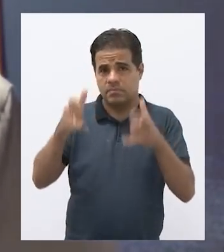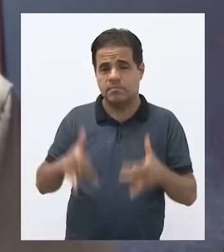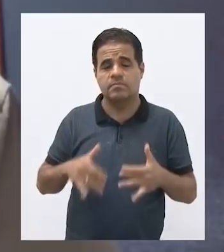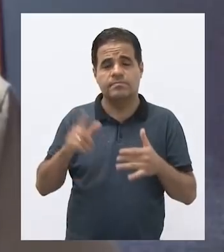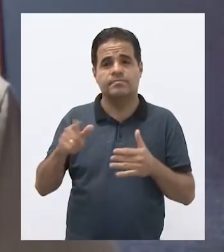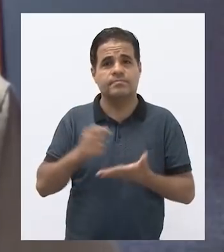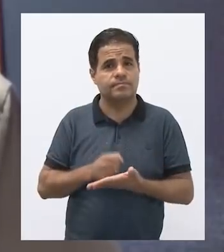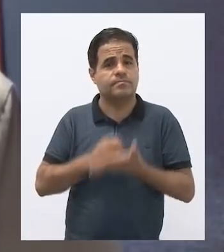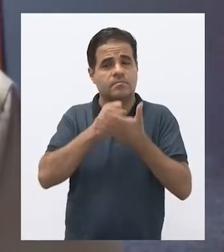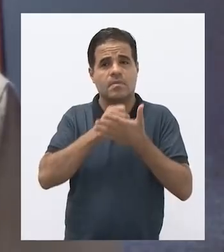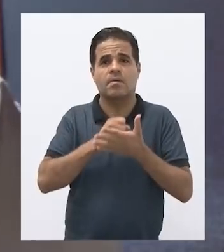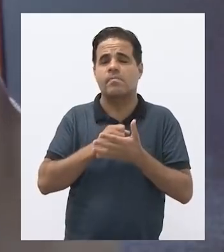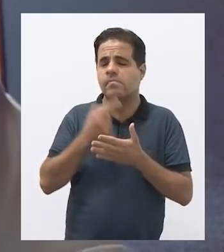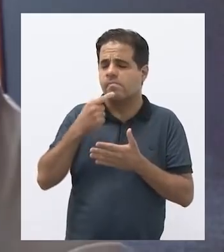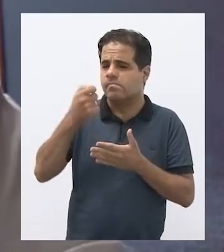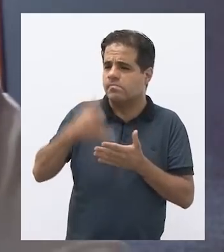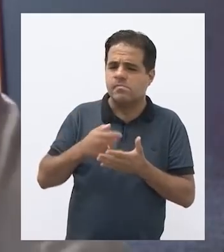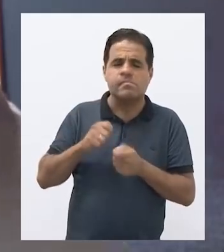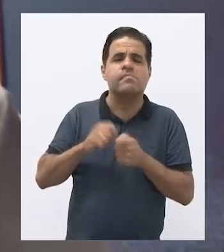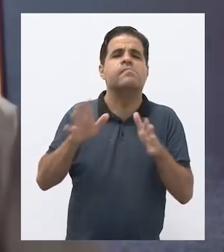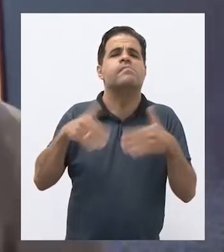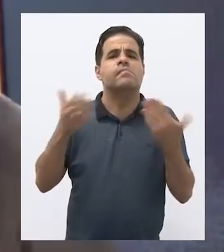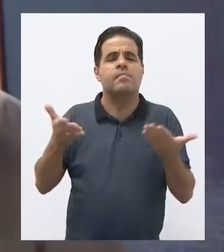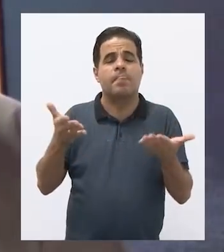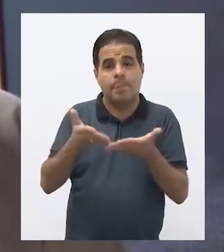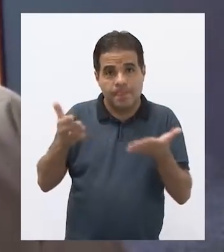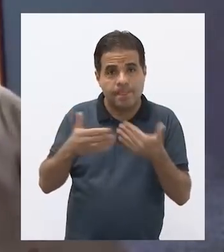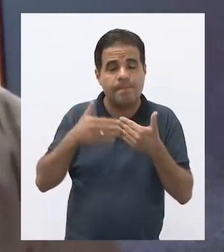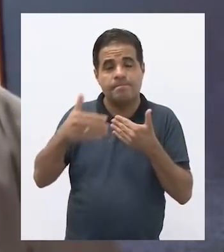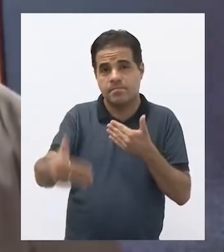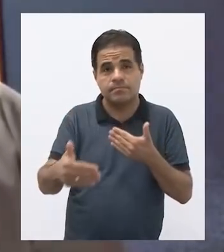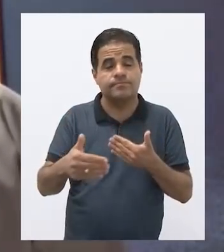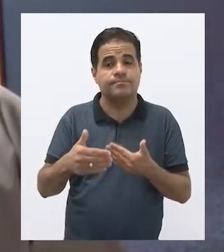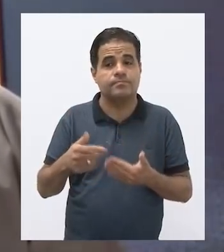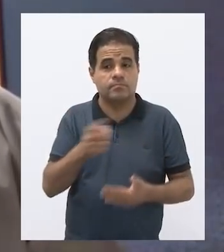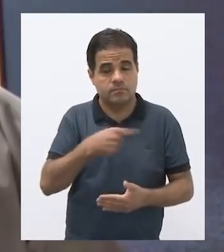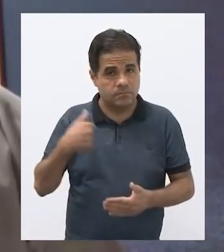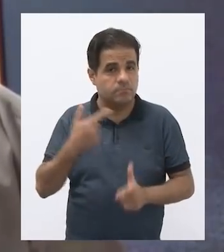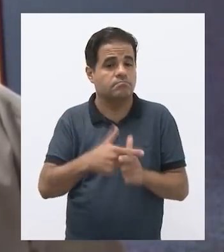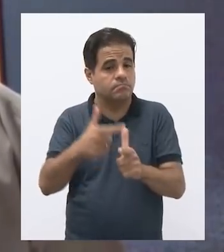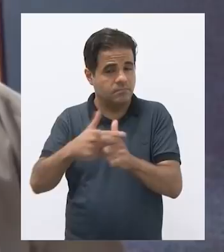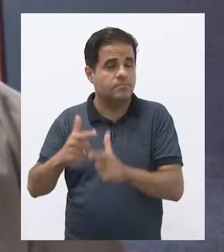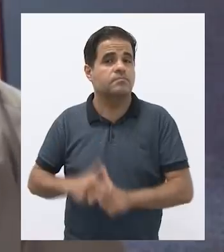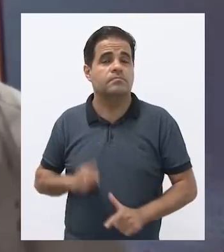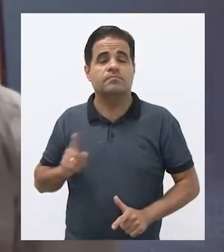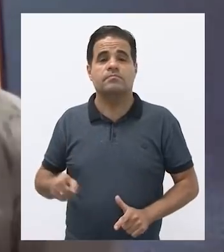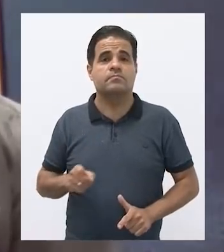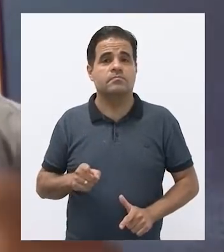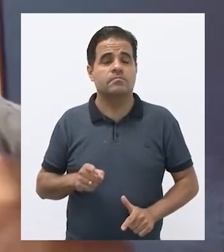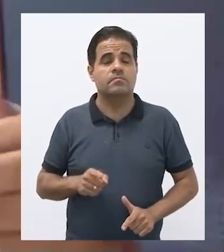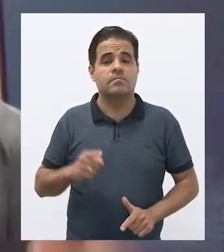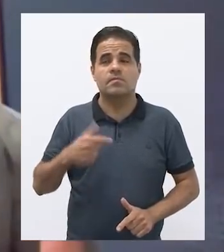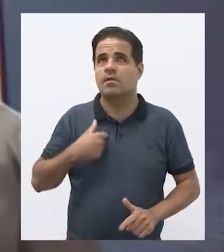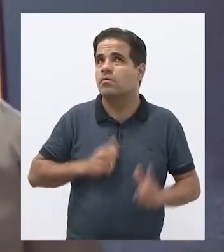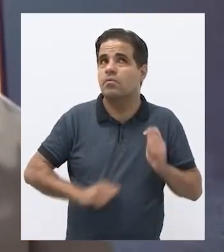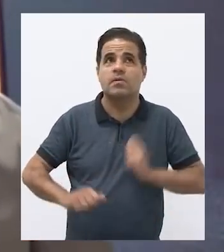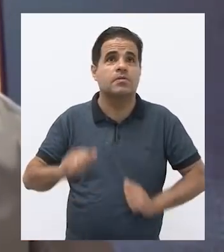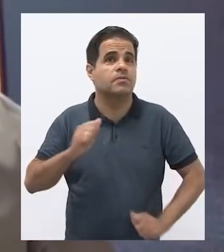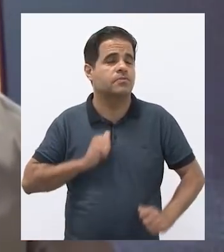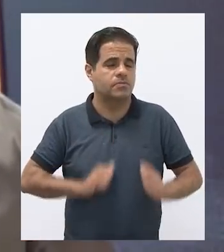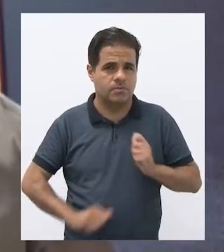esse levantamento do McKinsey foi feito agora no auge dos nossos problemas. Eu estou